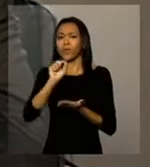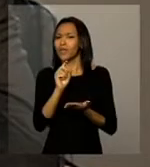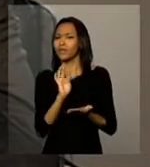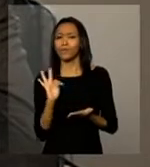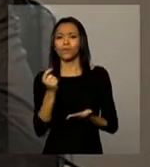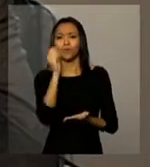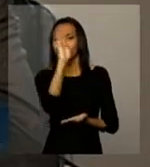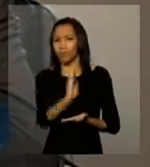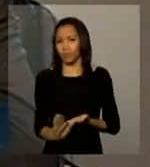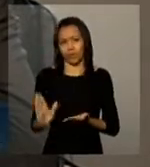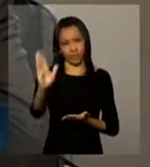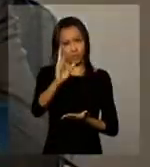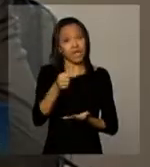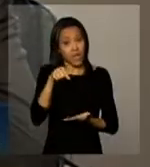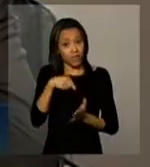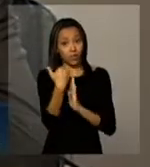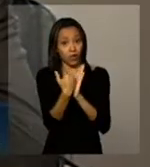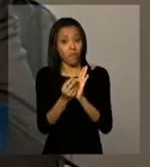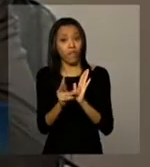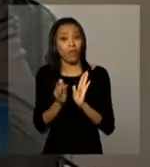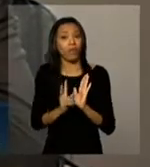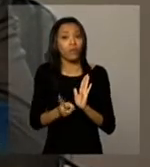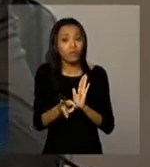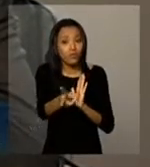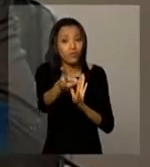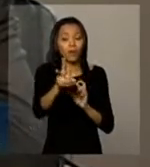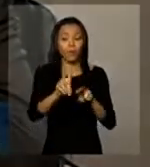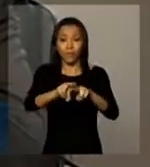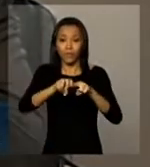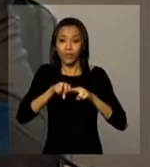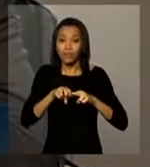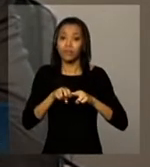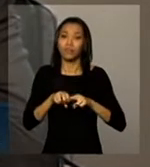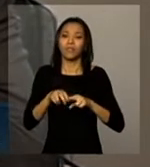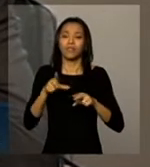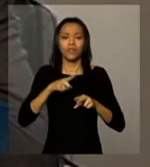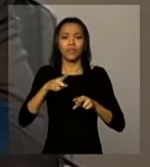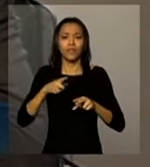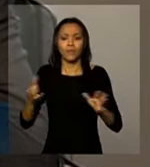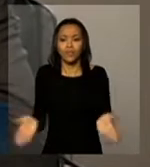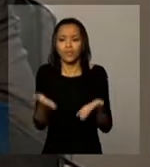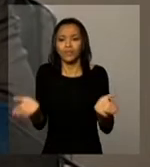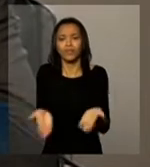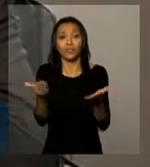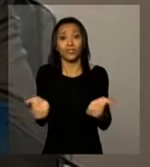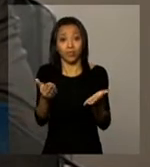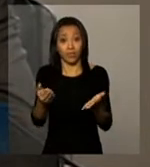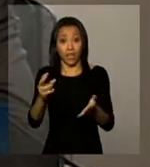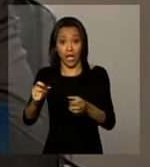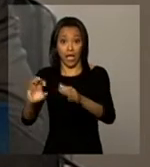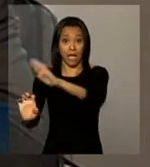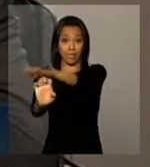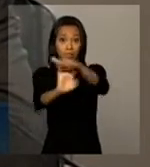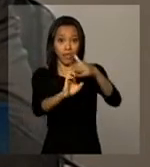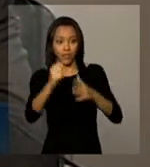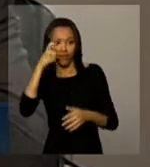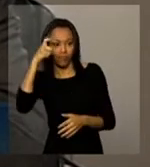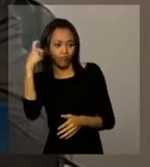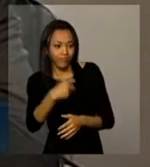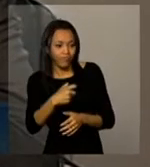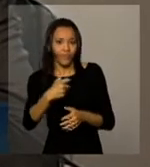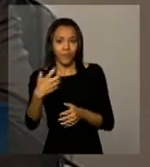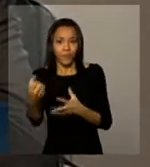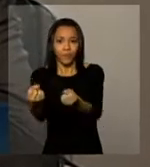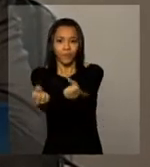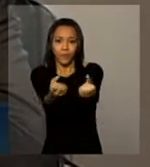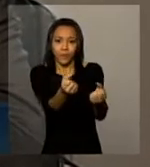vai continuar e, portanto, existe um estímulo para um crescimento do investimento privado, não só em